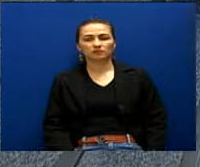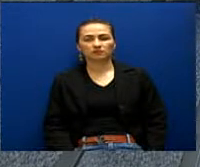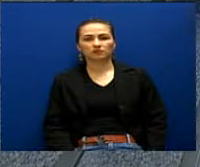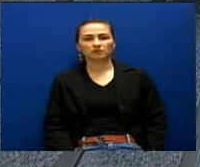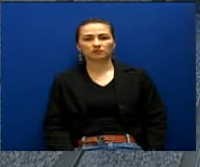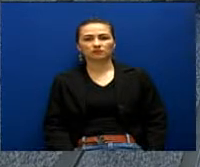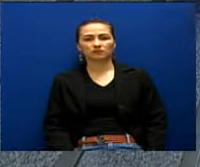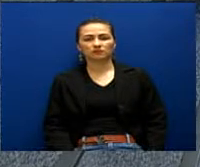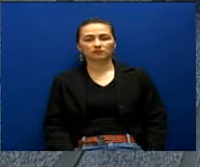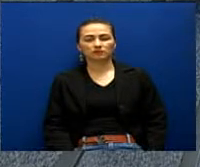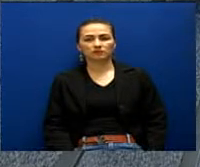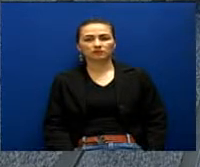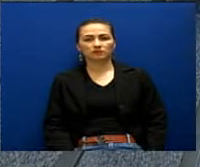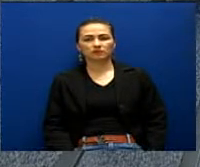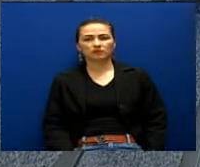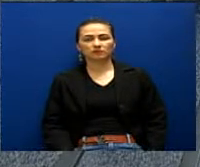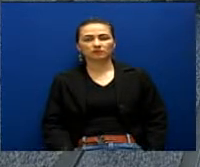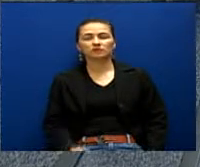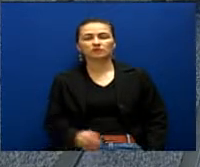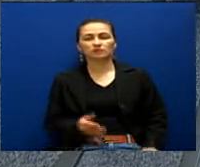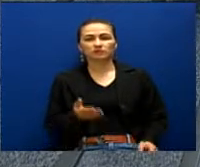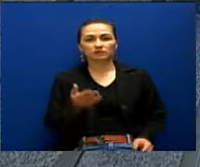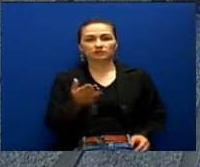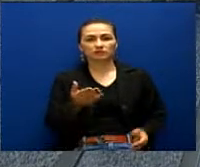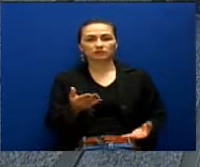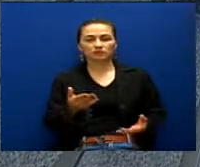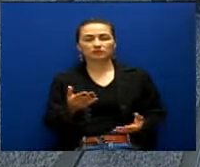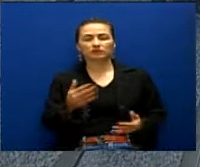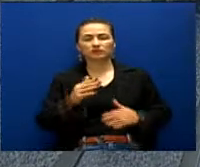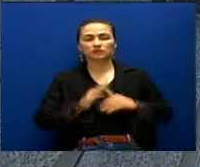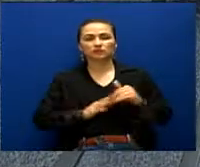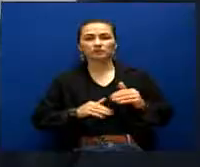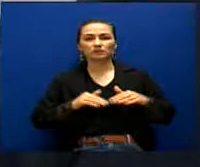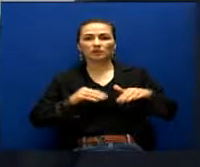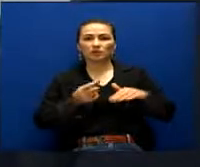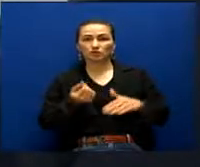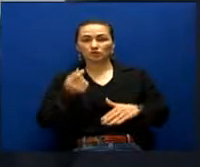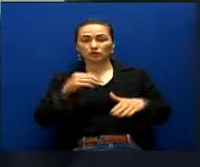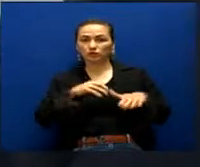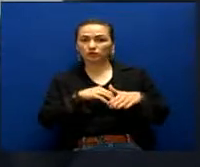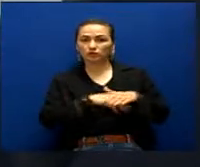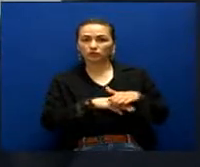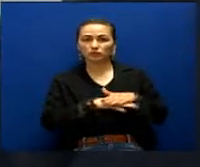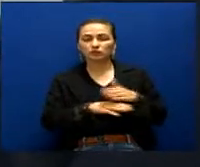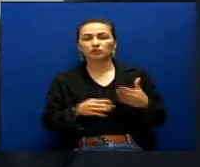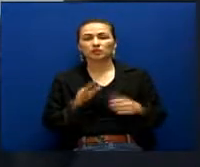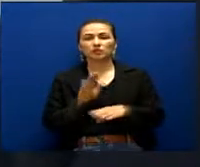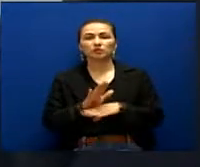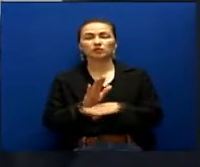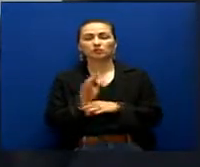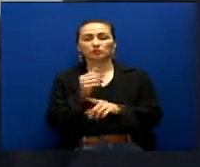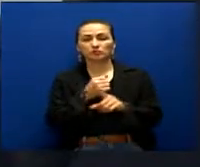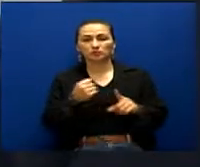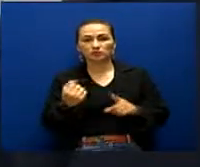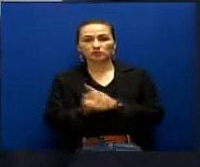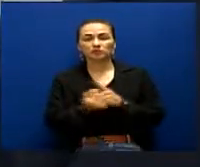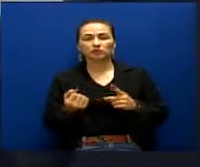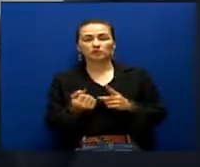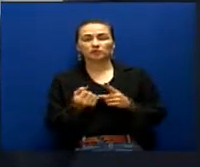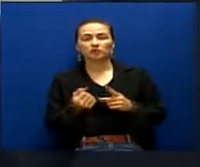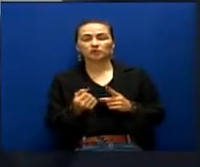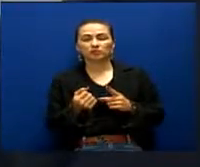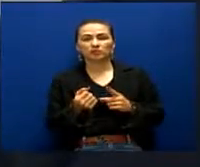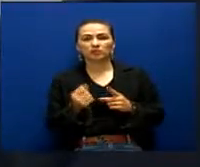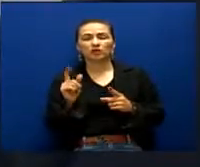Vereadora, todas essas ações propostas pelo Fundo Municipal de Assistência Social são contempladas ao município